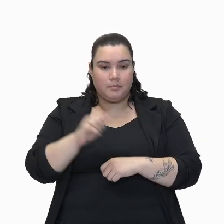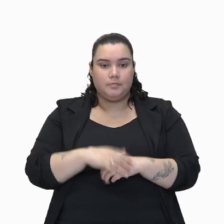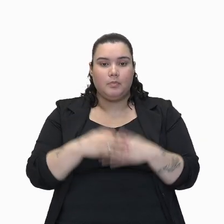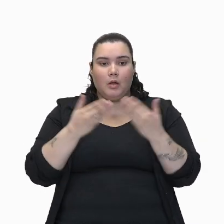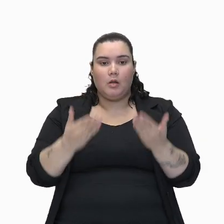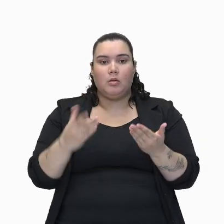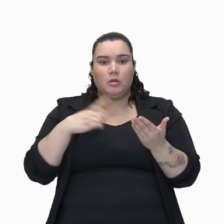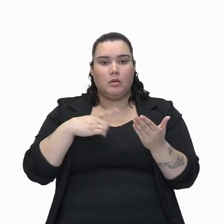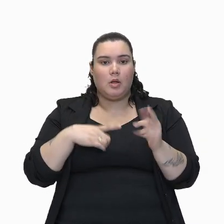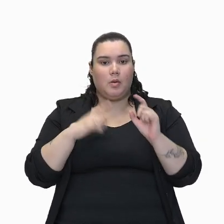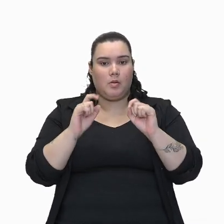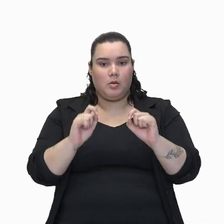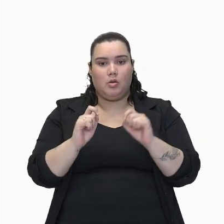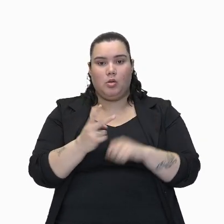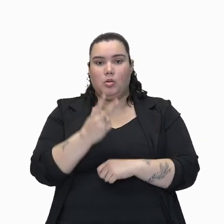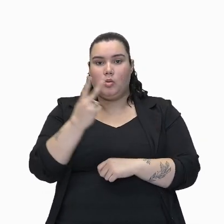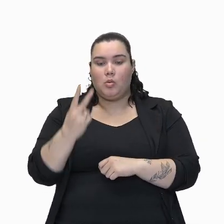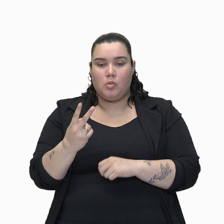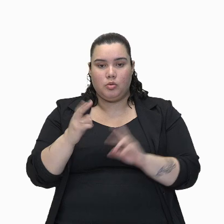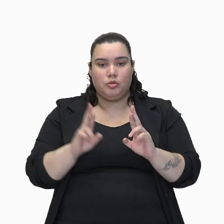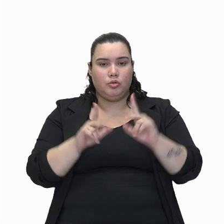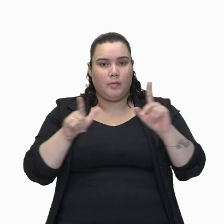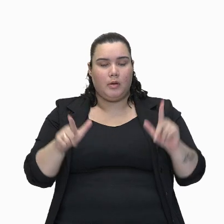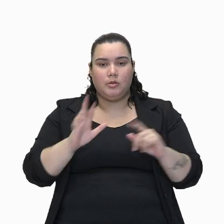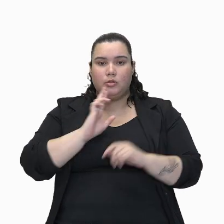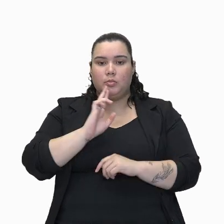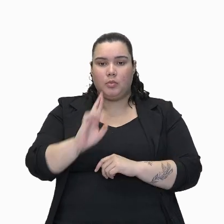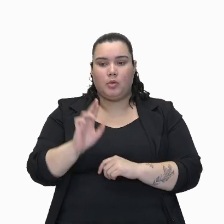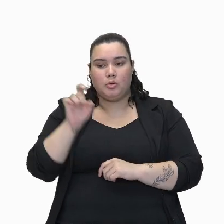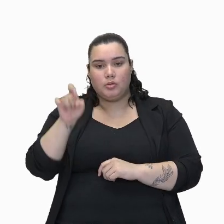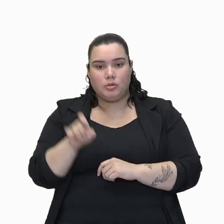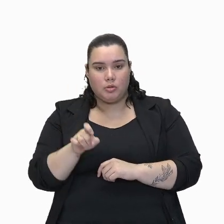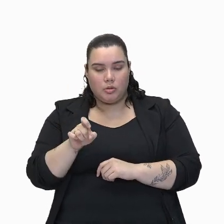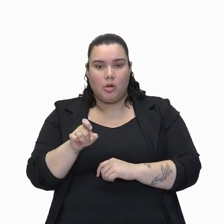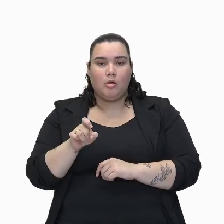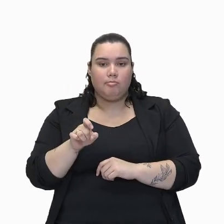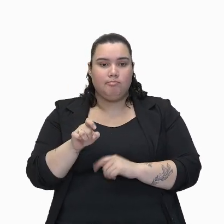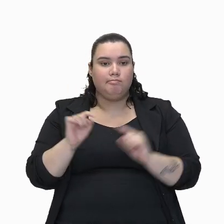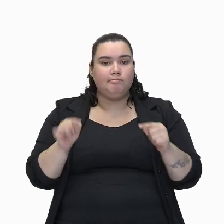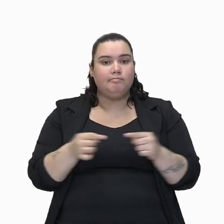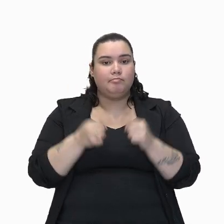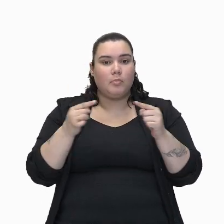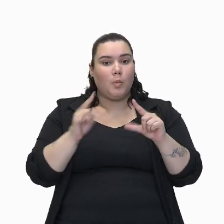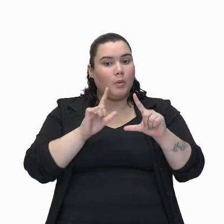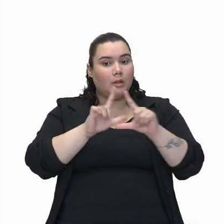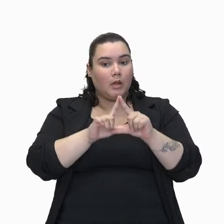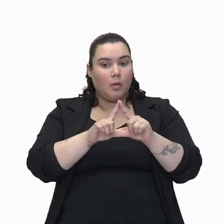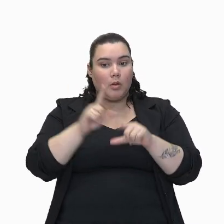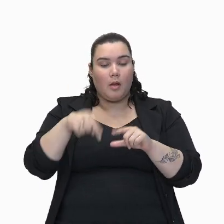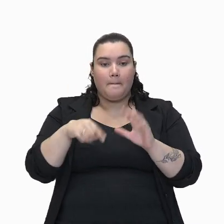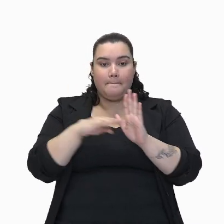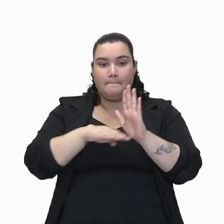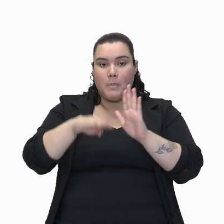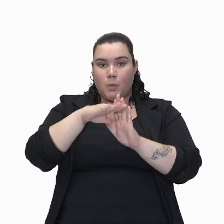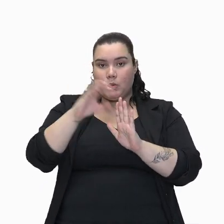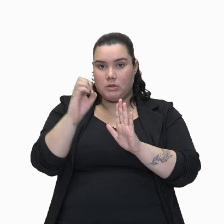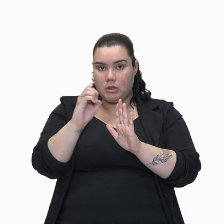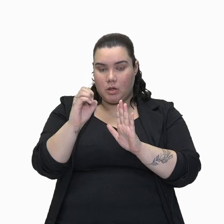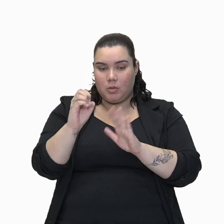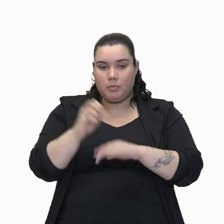ter aí dois valores diferentes de x quando o delta for maior do que